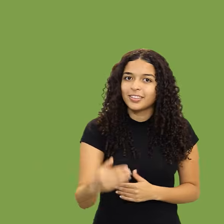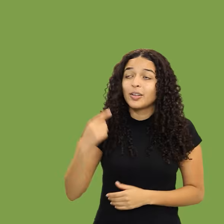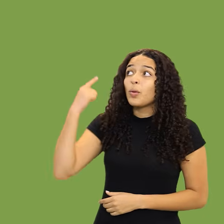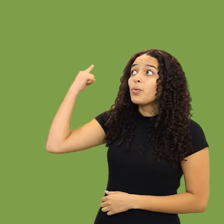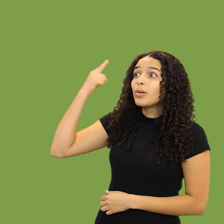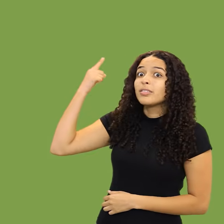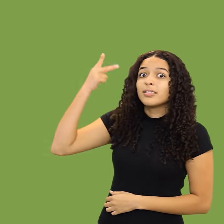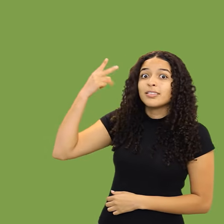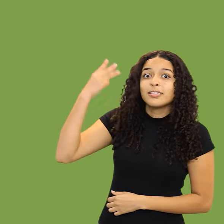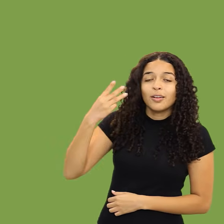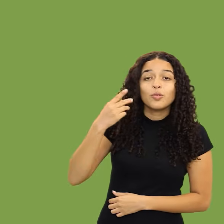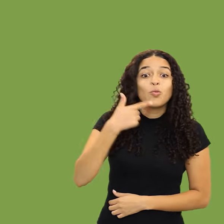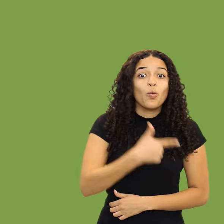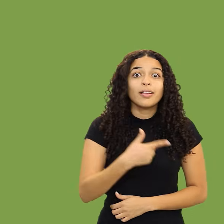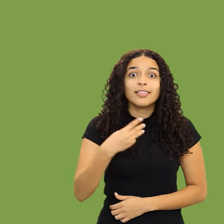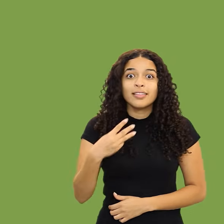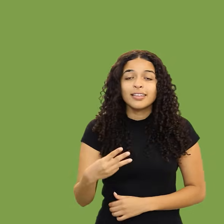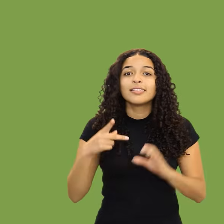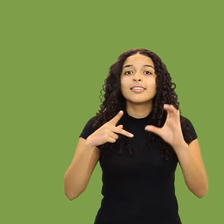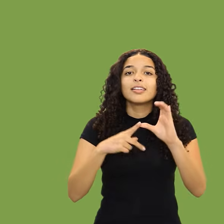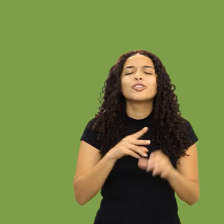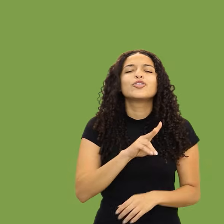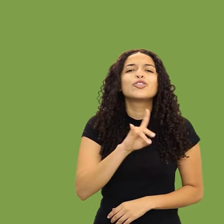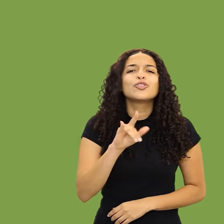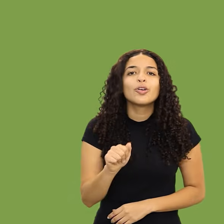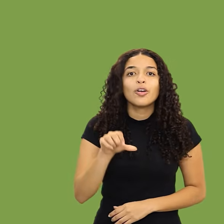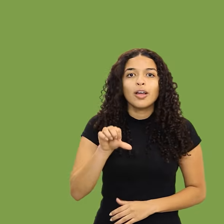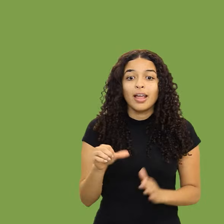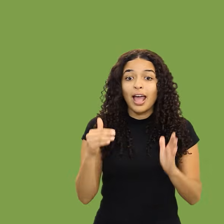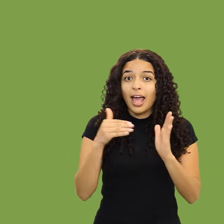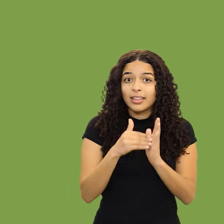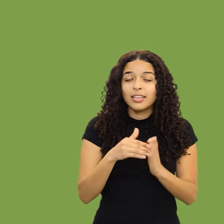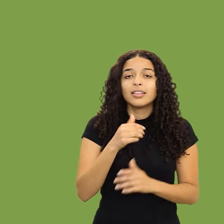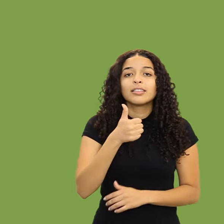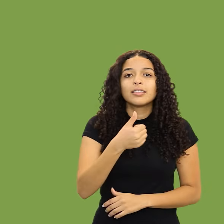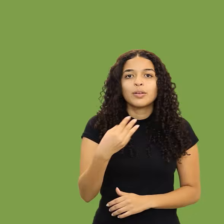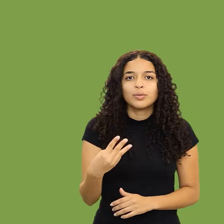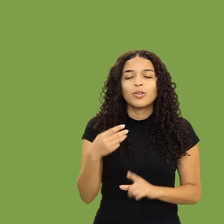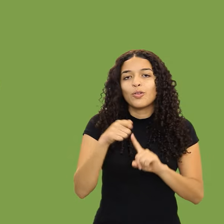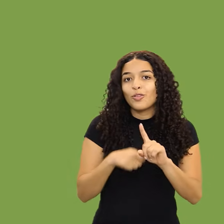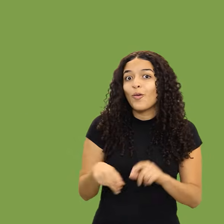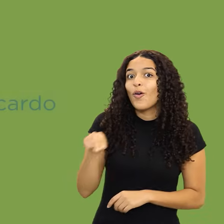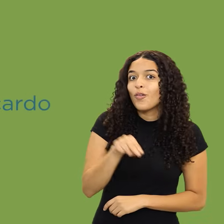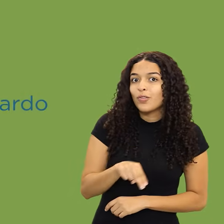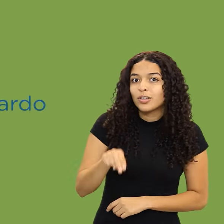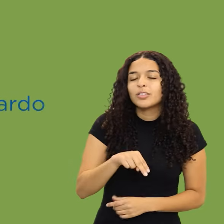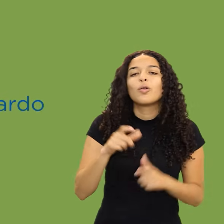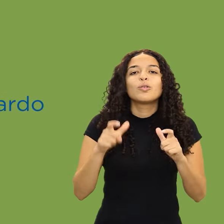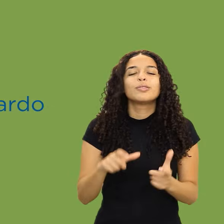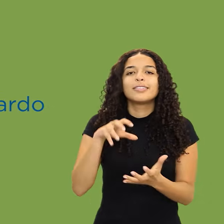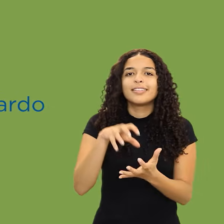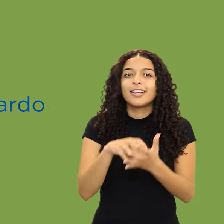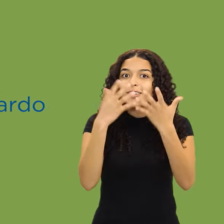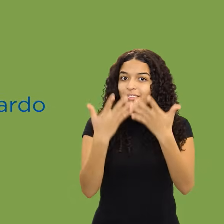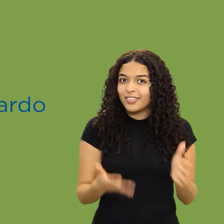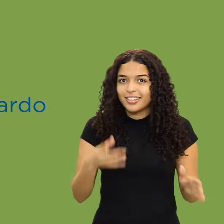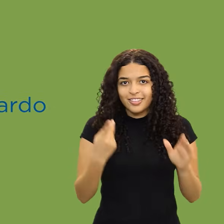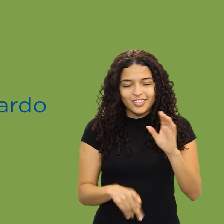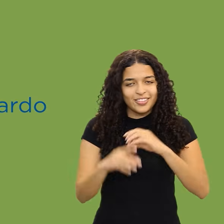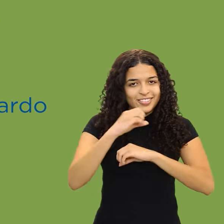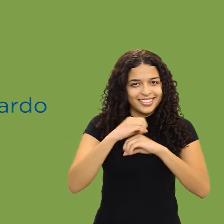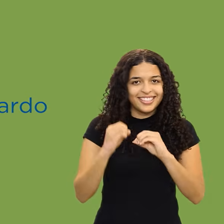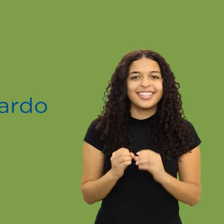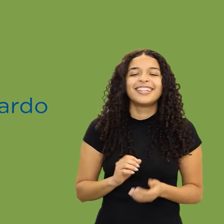A 23ª edição do Compex ocorre do dia 9 ao dia 13 de novembro no Centro de Cultura